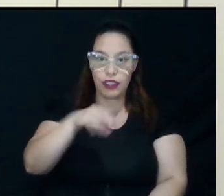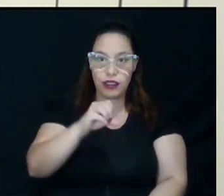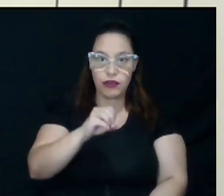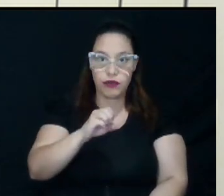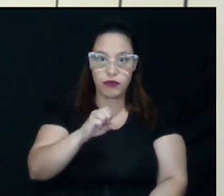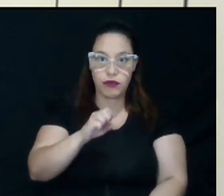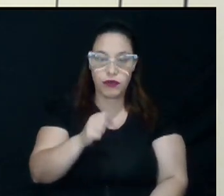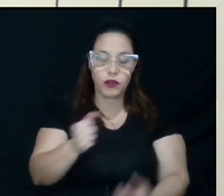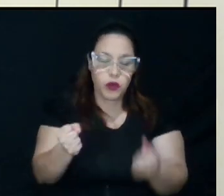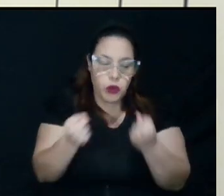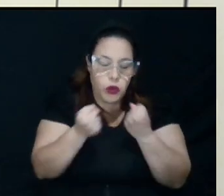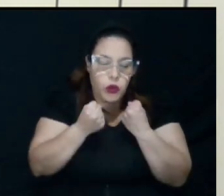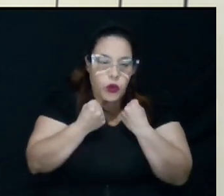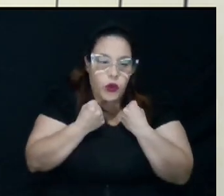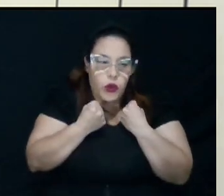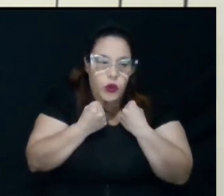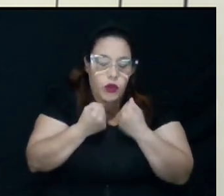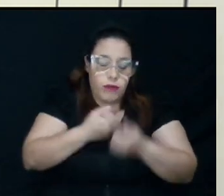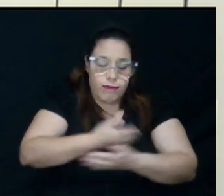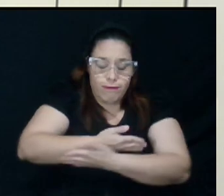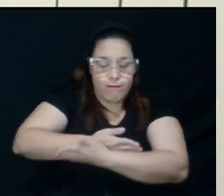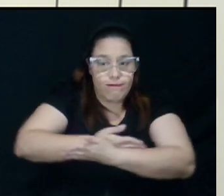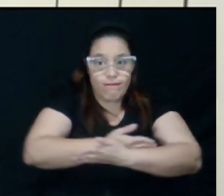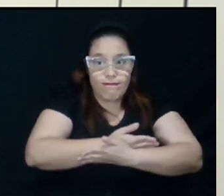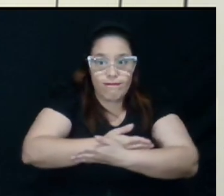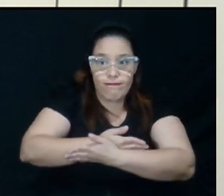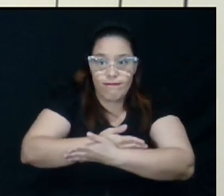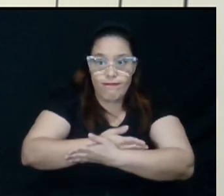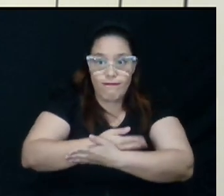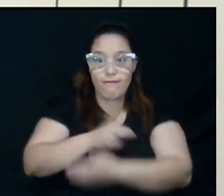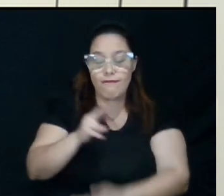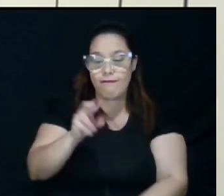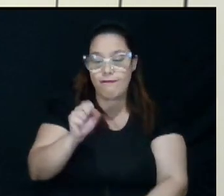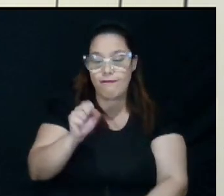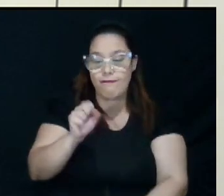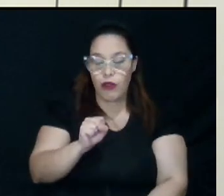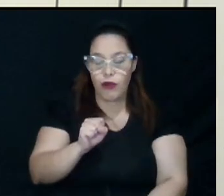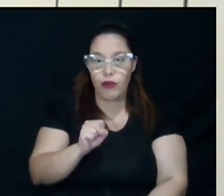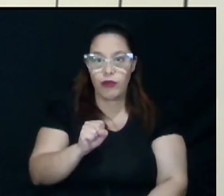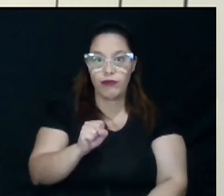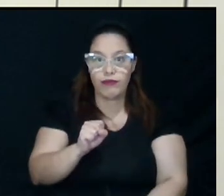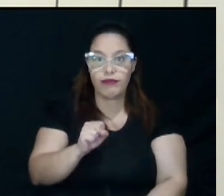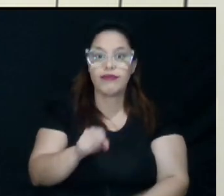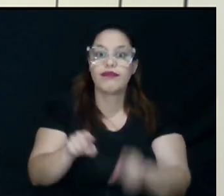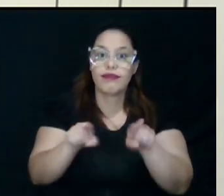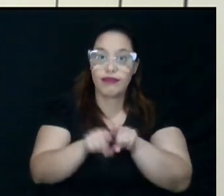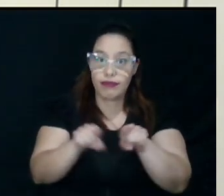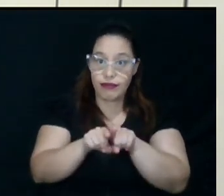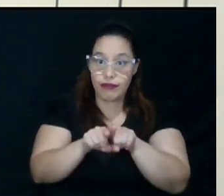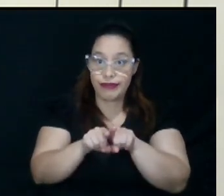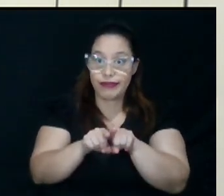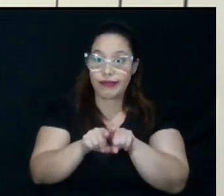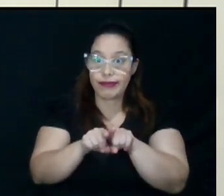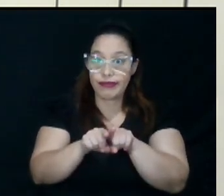cobertores para os bebês atendidos pelo SUS, o hospital também conta com a ajuda da população para as doações de